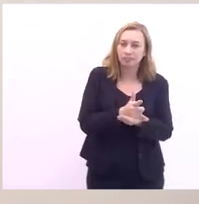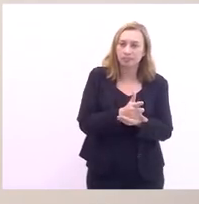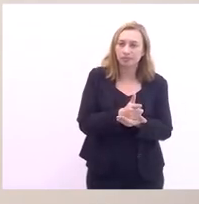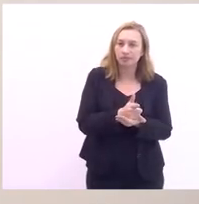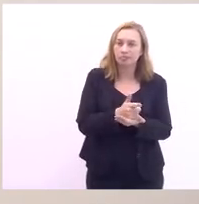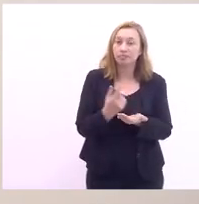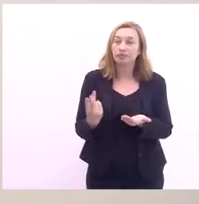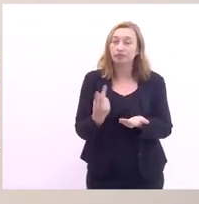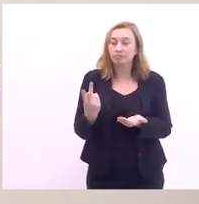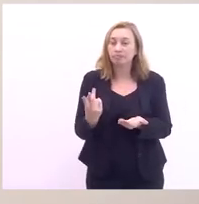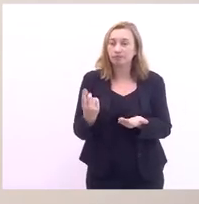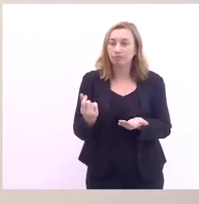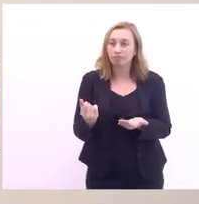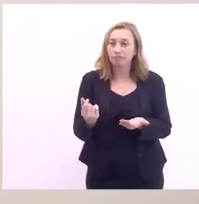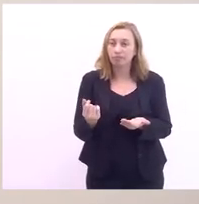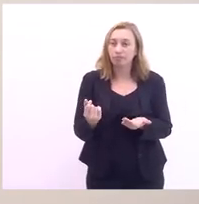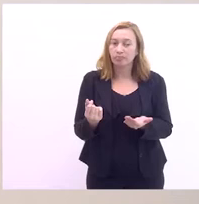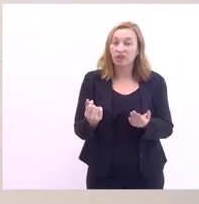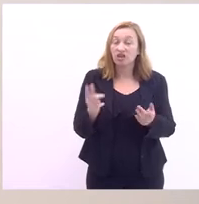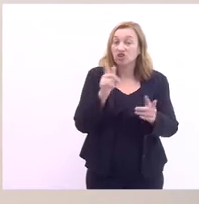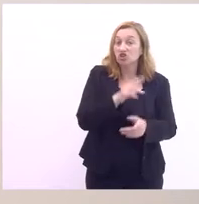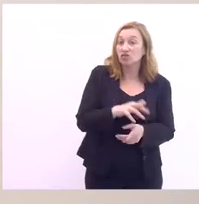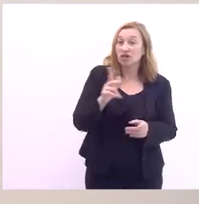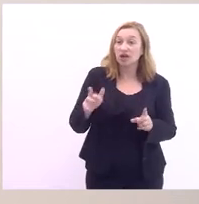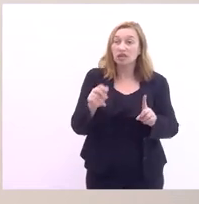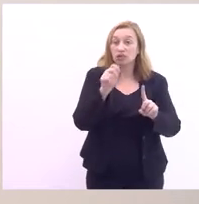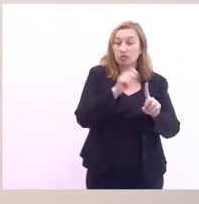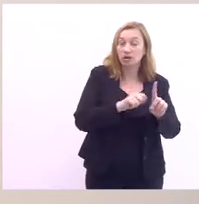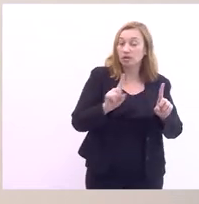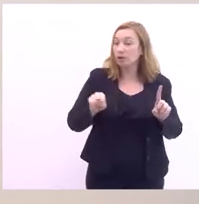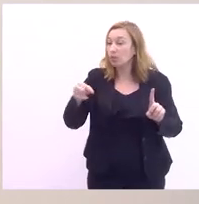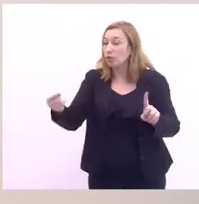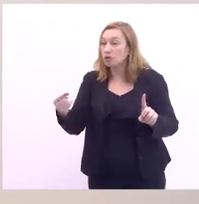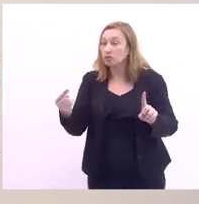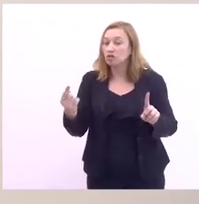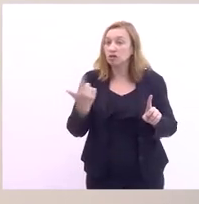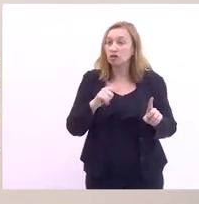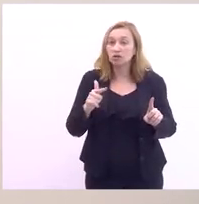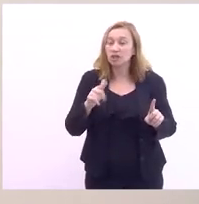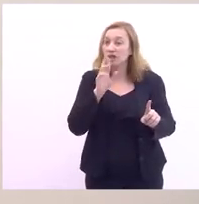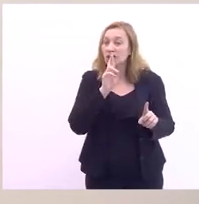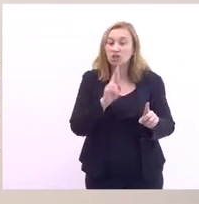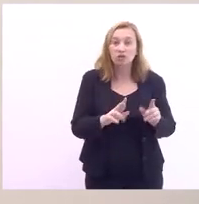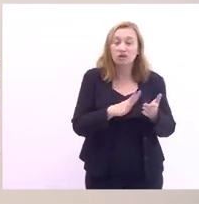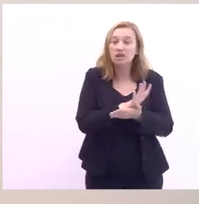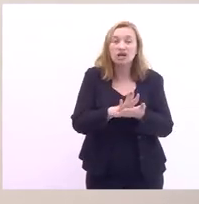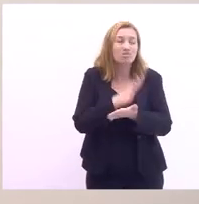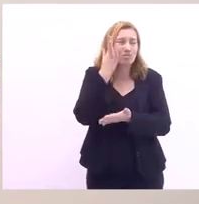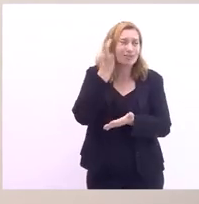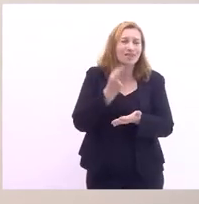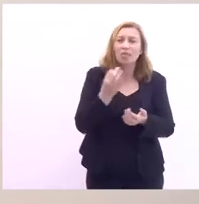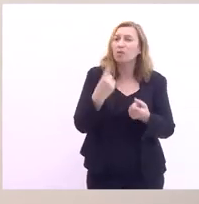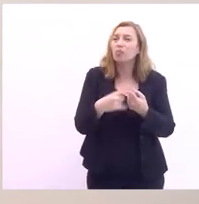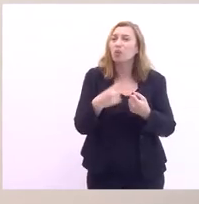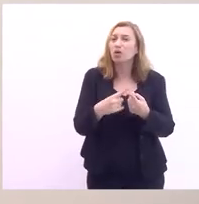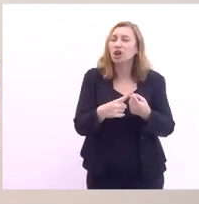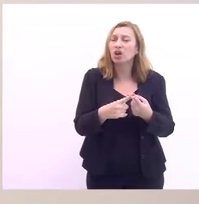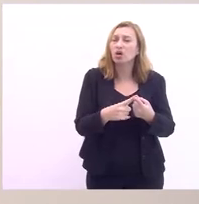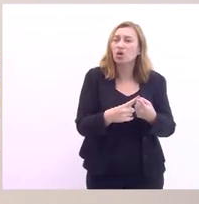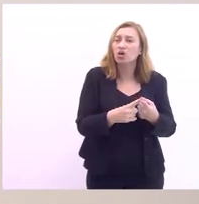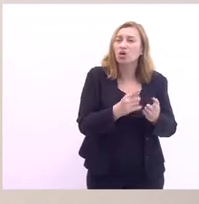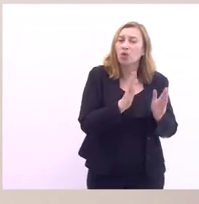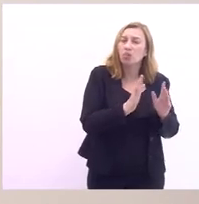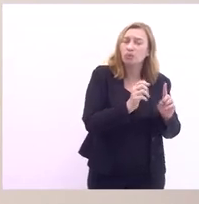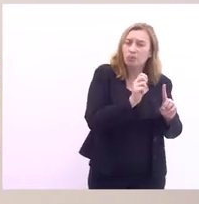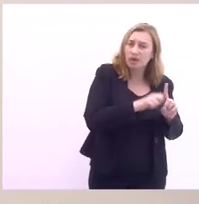de valores de um mês para o outro, e é injustificável. Você não consegue saber por que sua conta aumentou tanto.